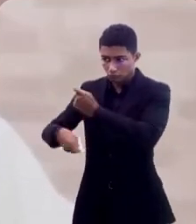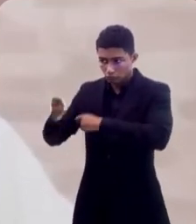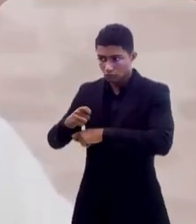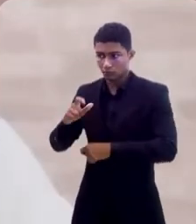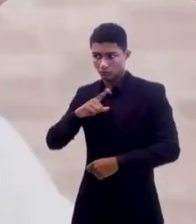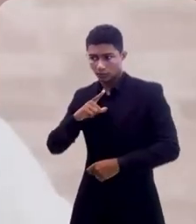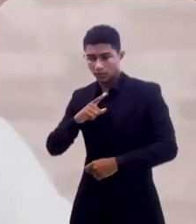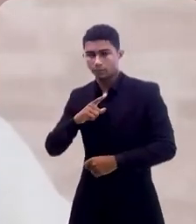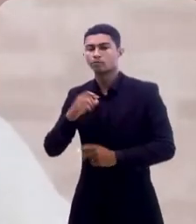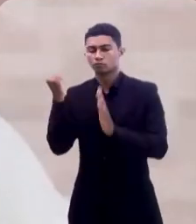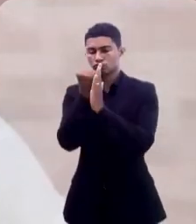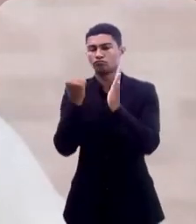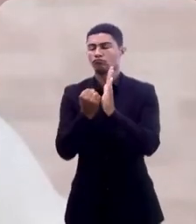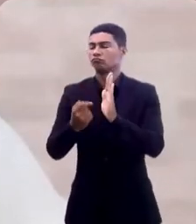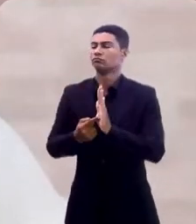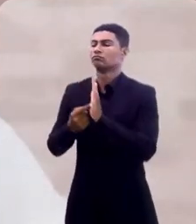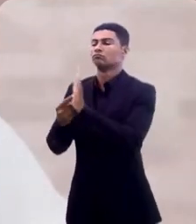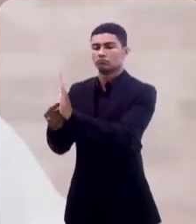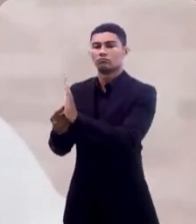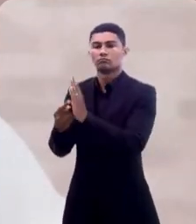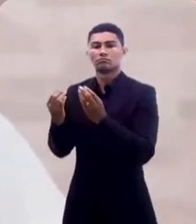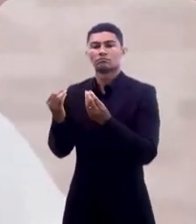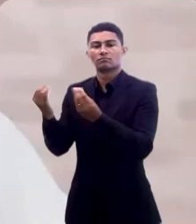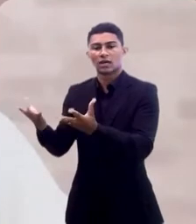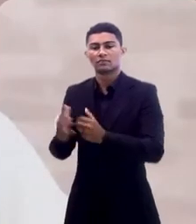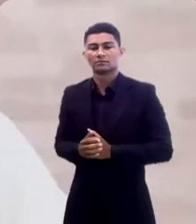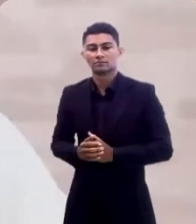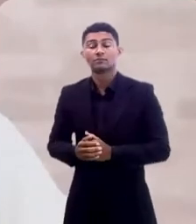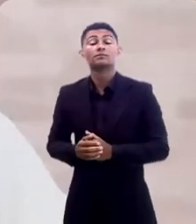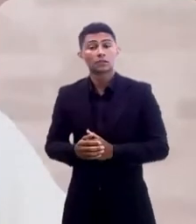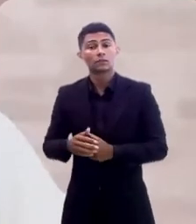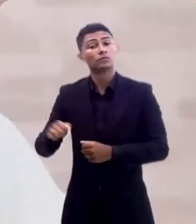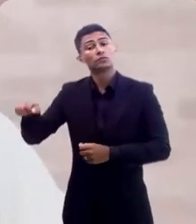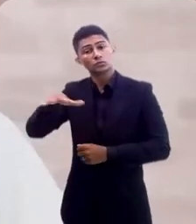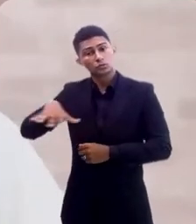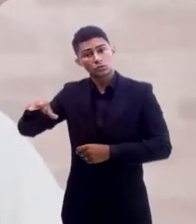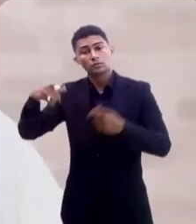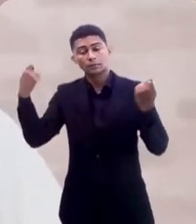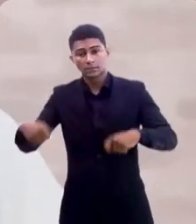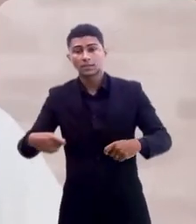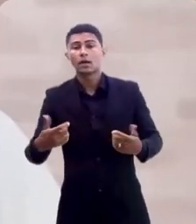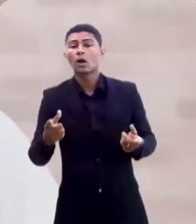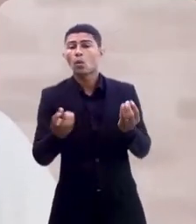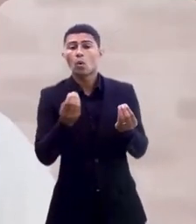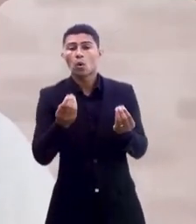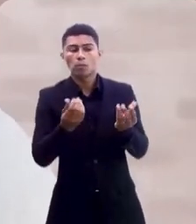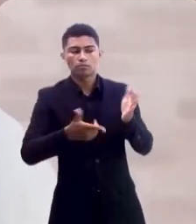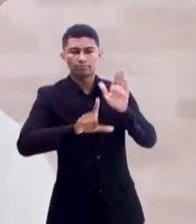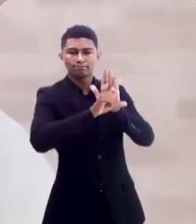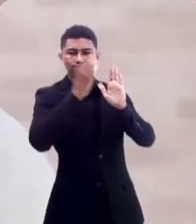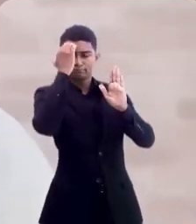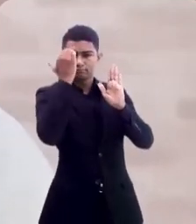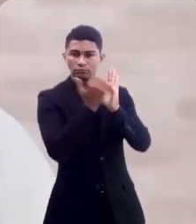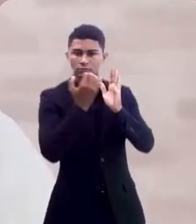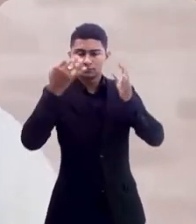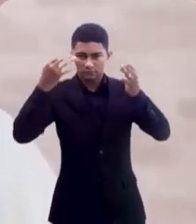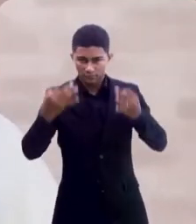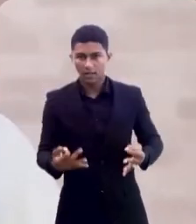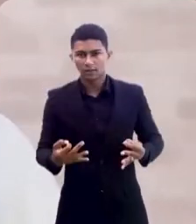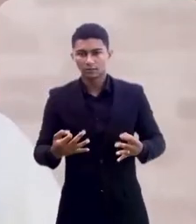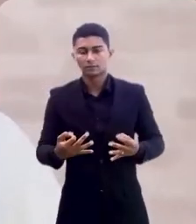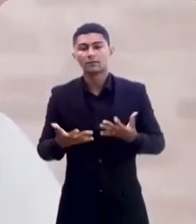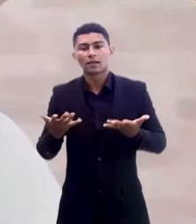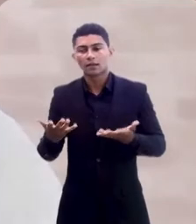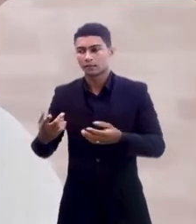é, de fato, um produtor rural. Para isso, basta se legalizar, começando o benefício pelos